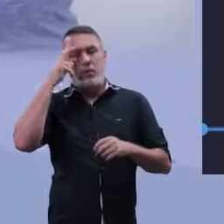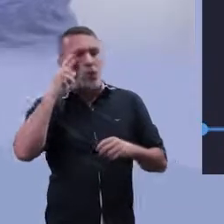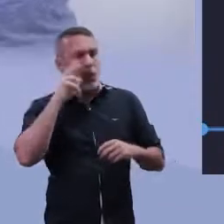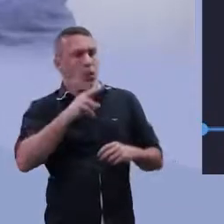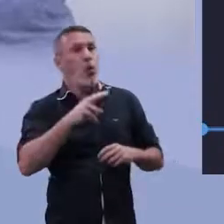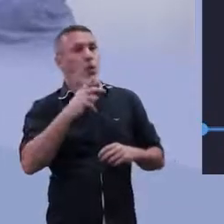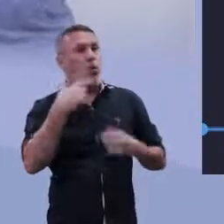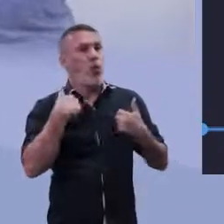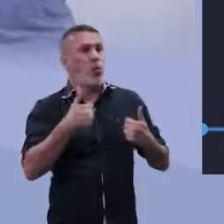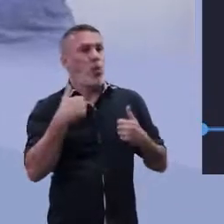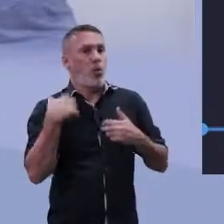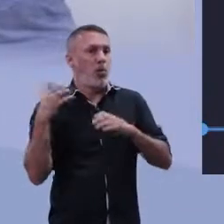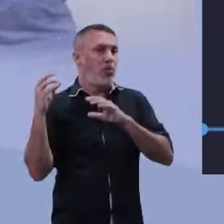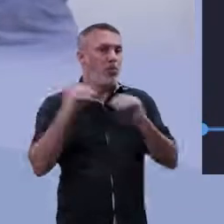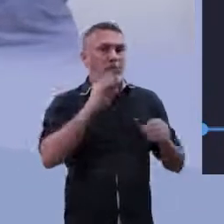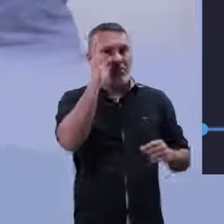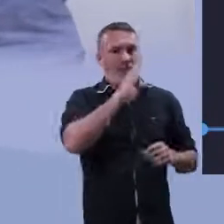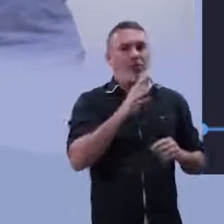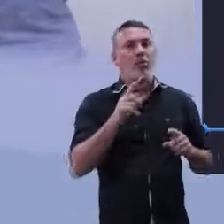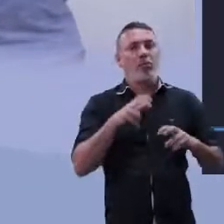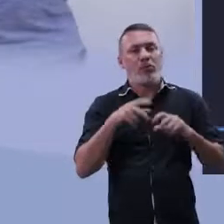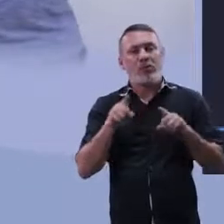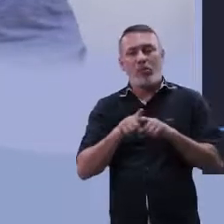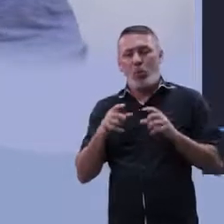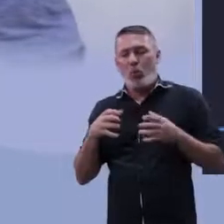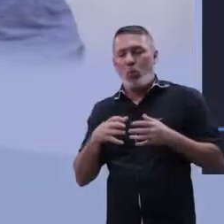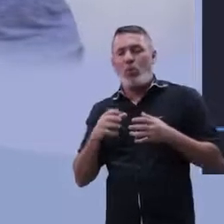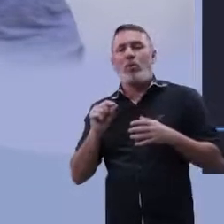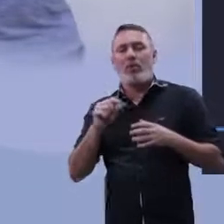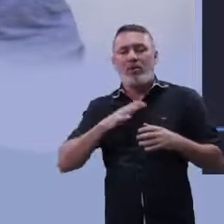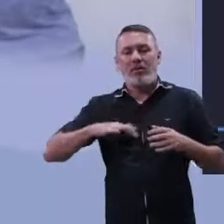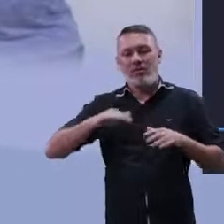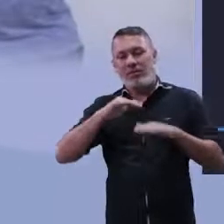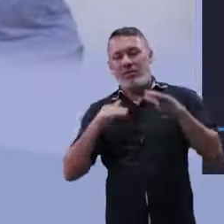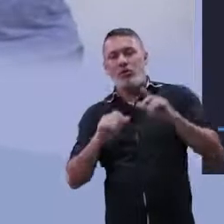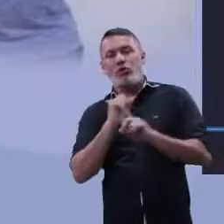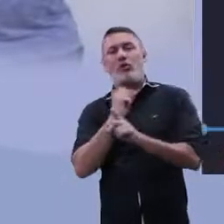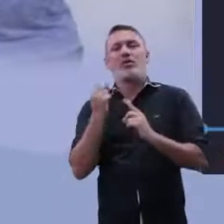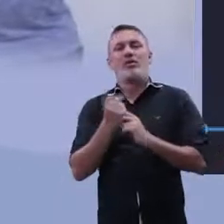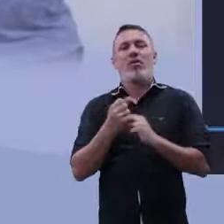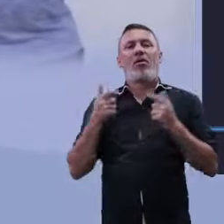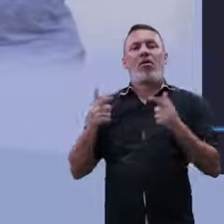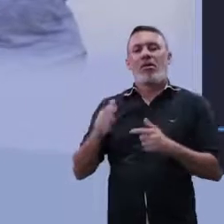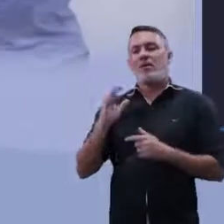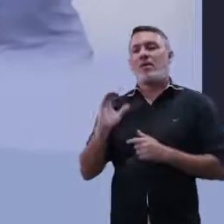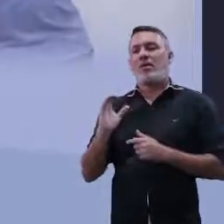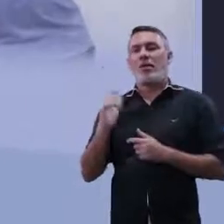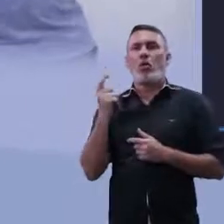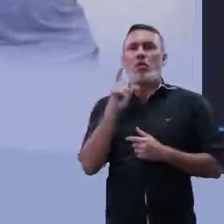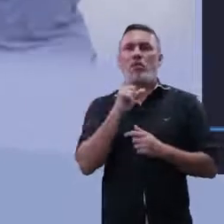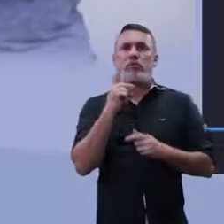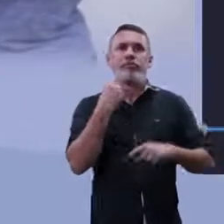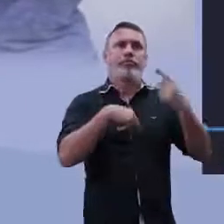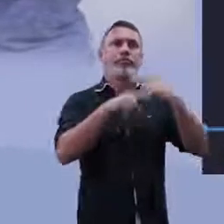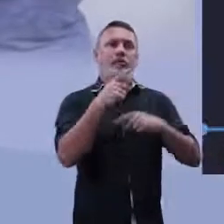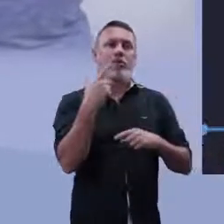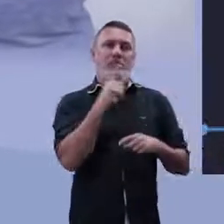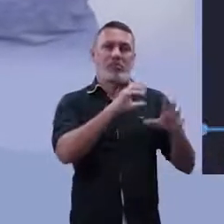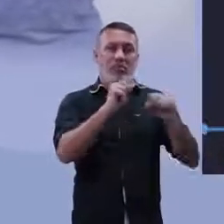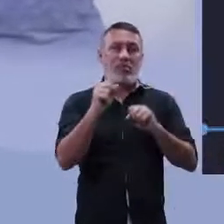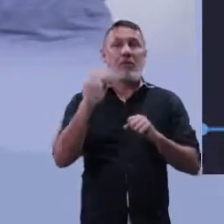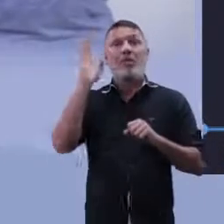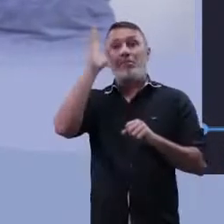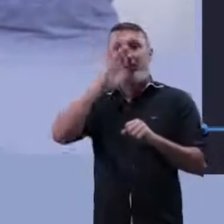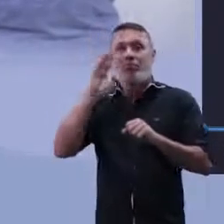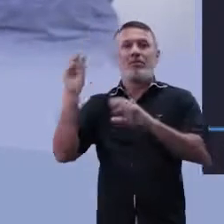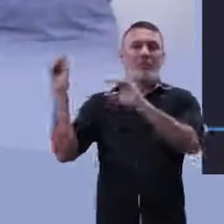um fortalecimento, um aquecimento econômico da classe C. Então, talvez por isso as pessoas estavam vindo para o Brasil. Mas essa